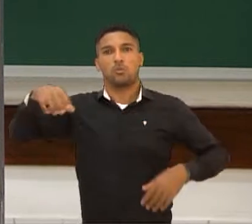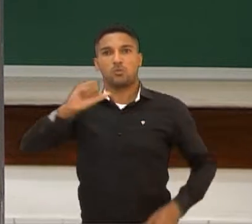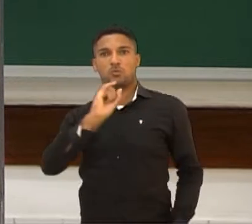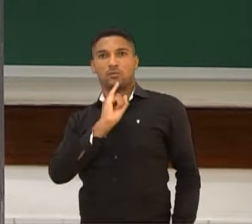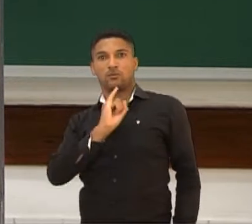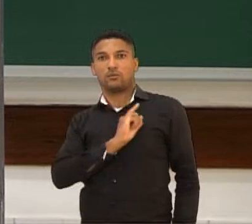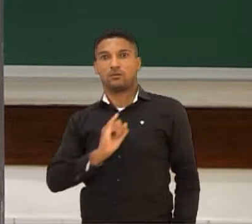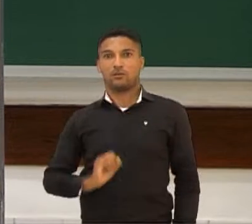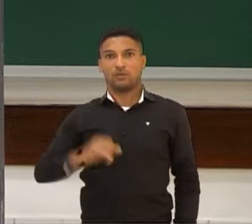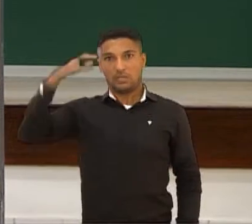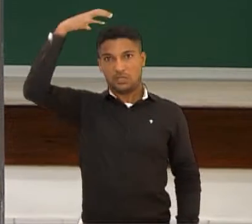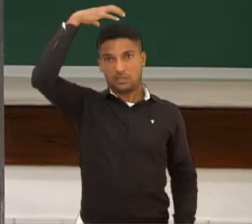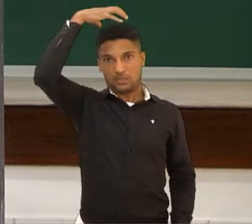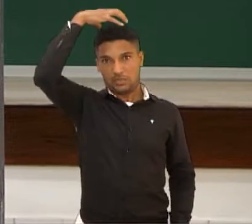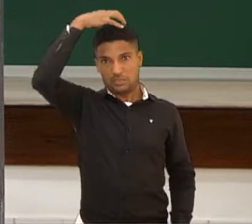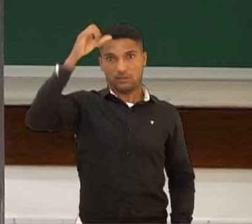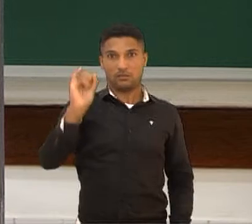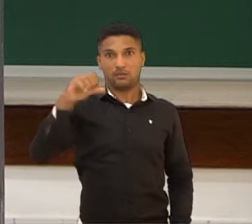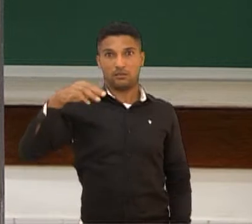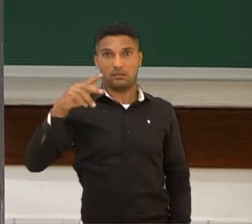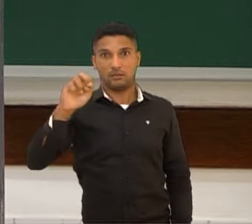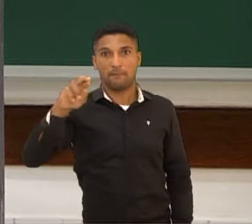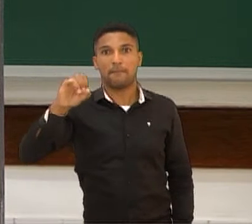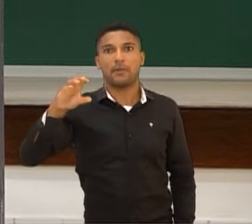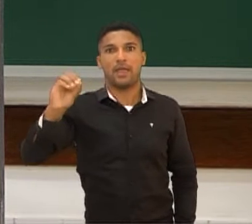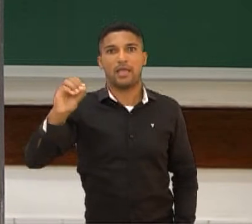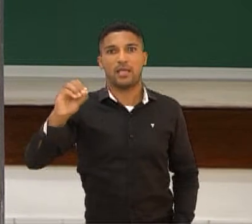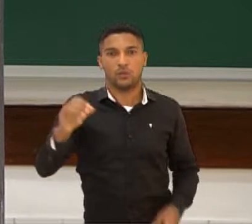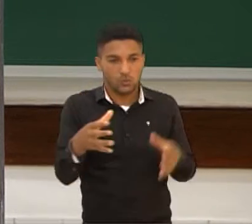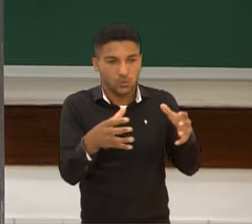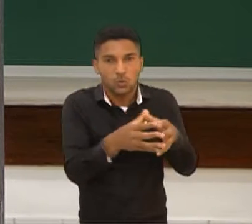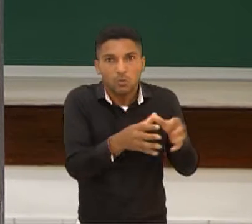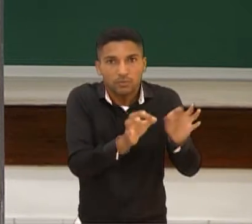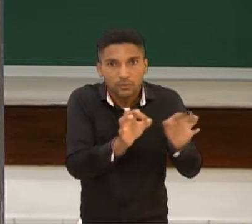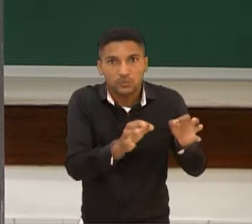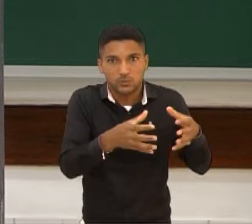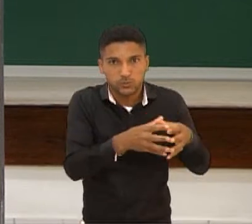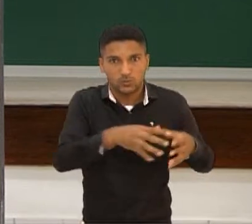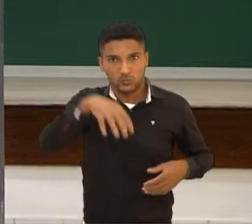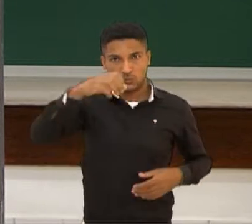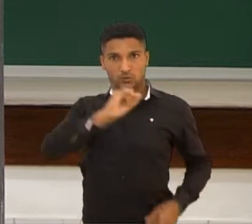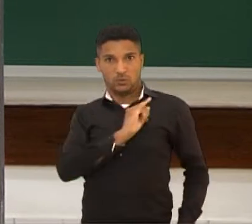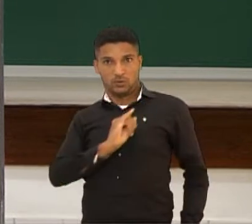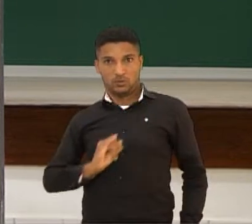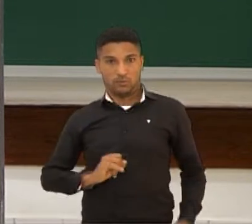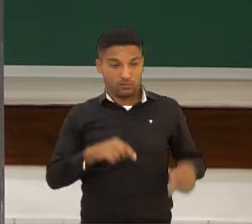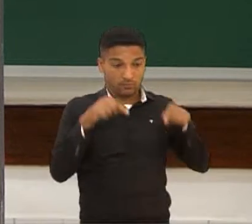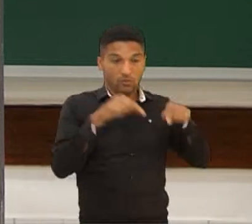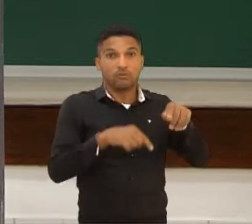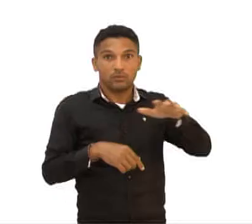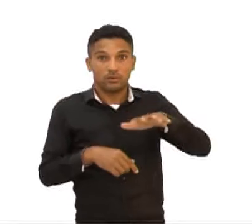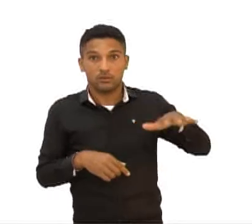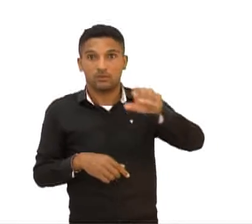Sahel, né? Quem eram os impérios, os reinos que se organizaram nessa região subsaariana.